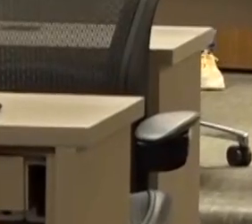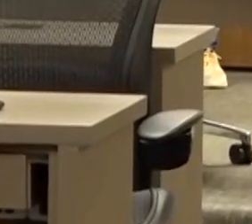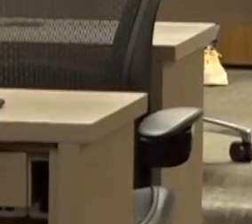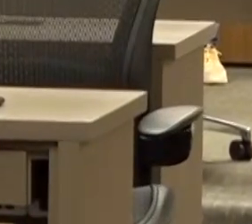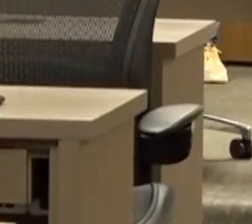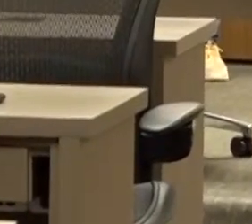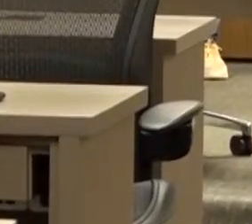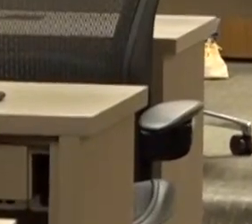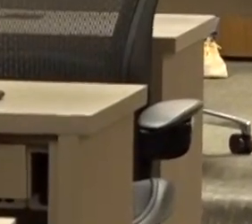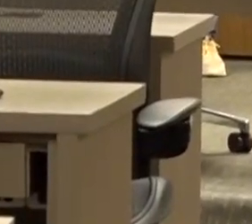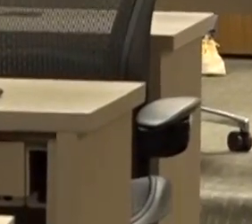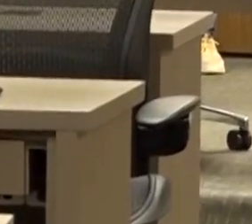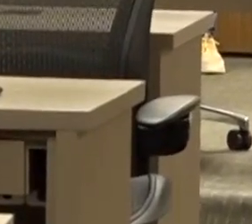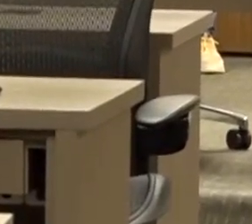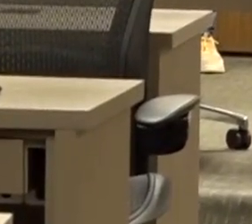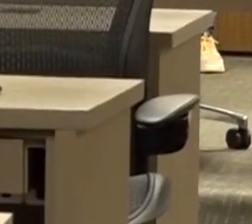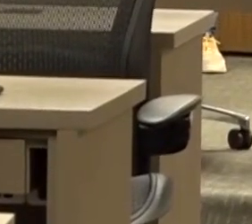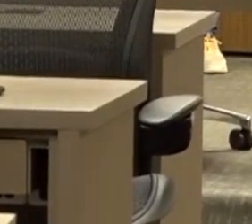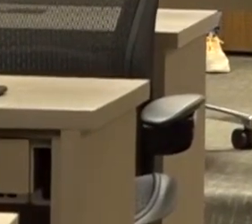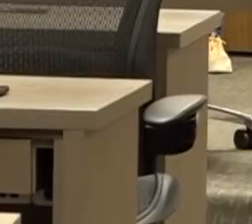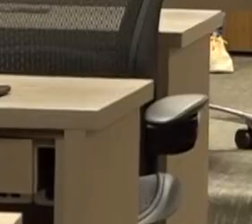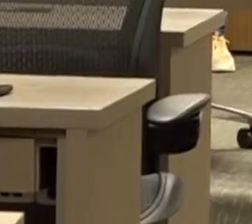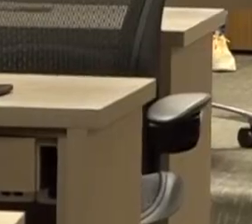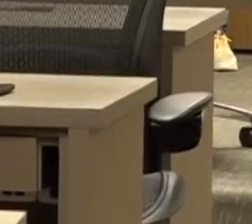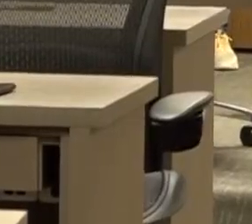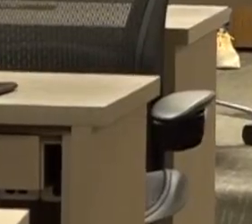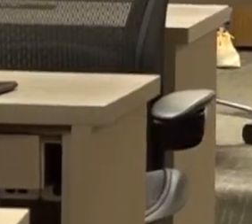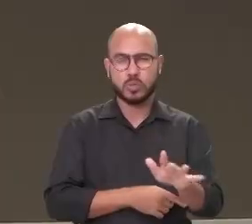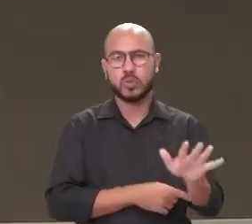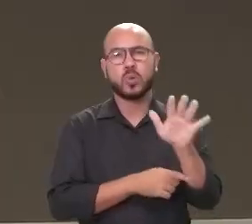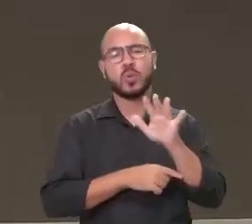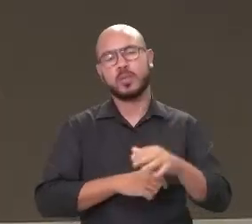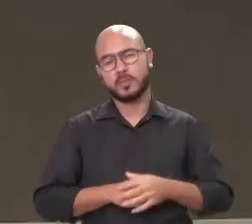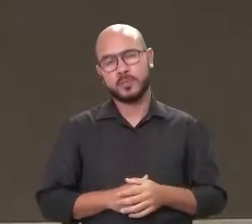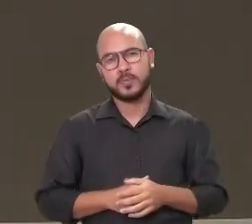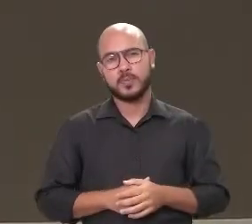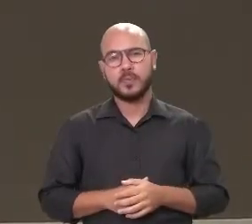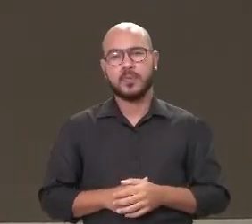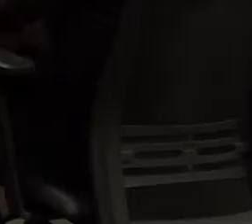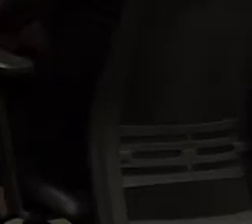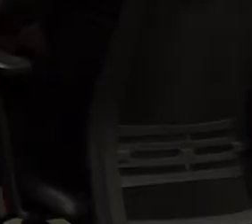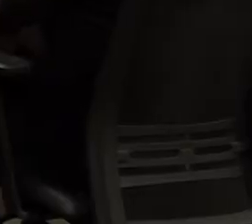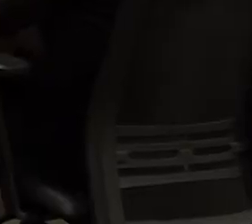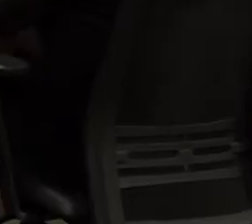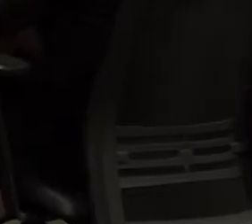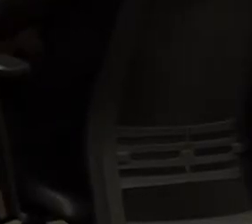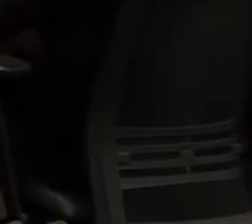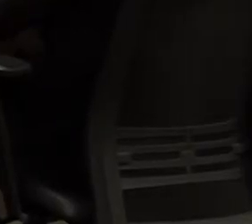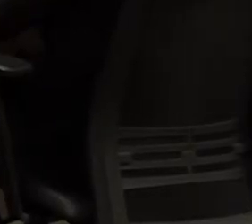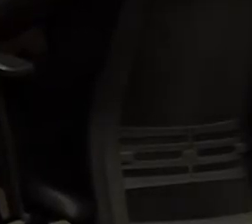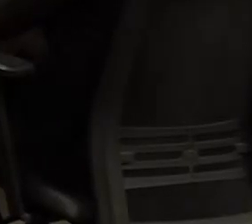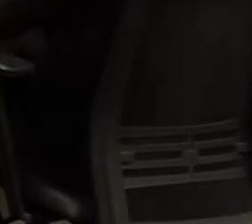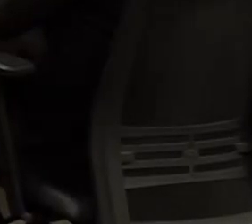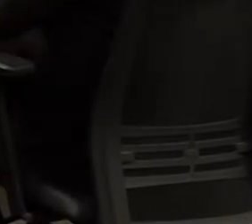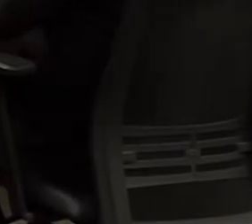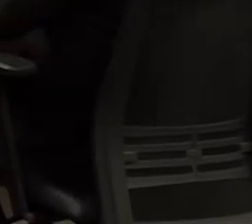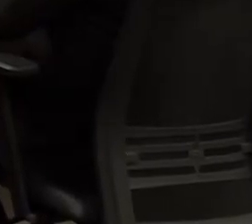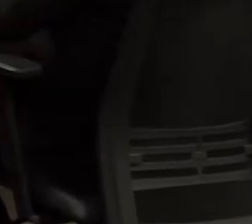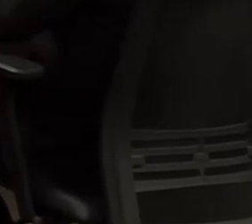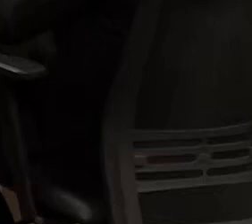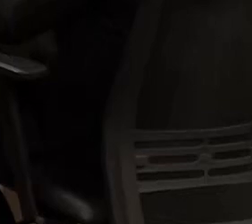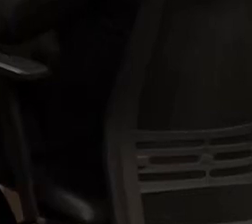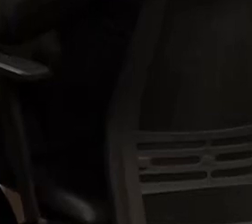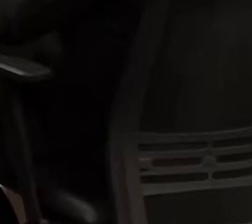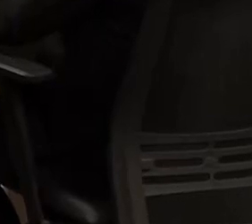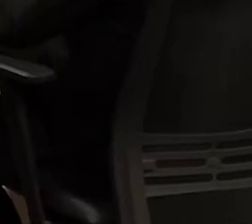quase 20 deputados na reunião da comissão mista presidida por Hamilton filho os parlamentares aprovaram mudanças